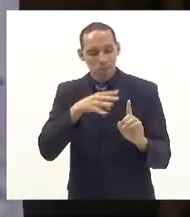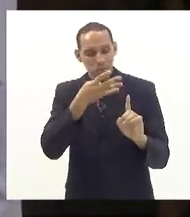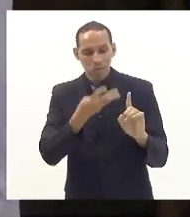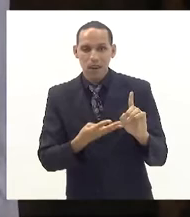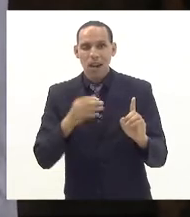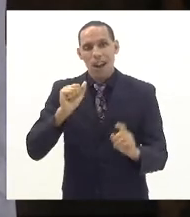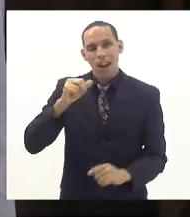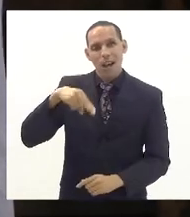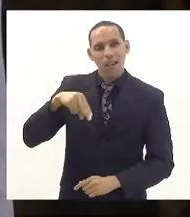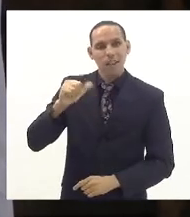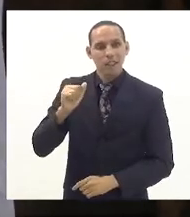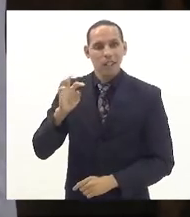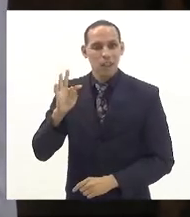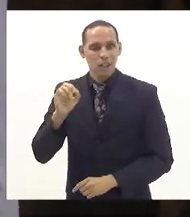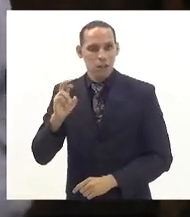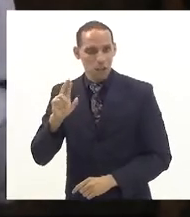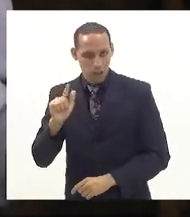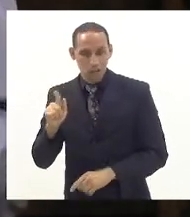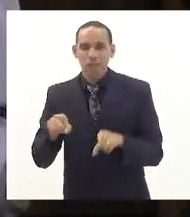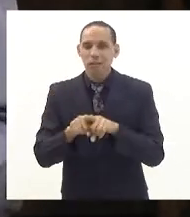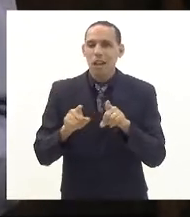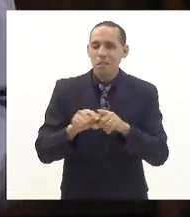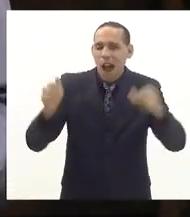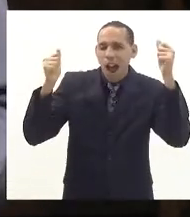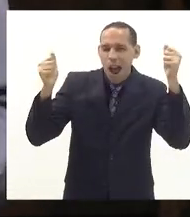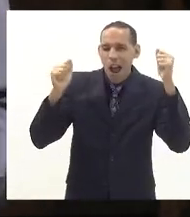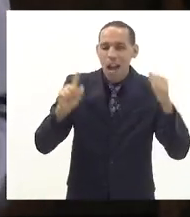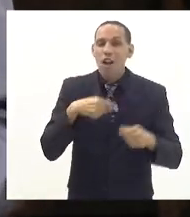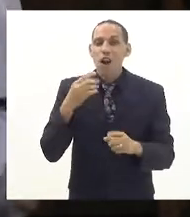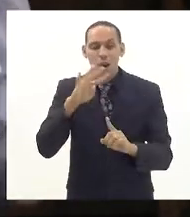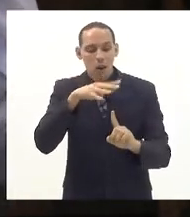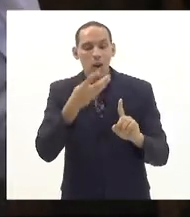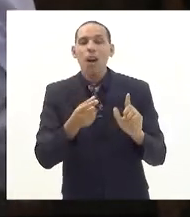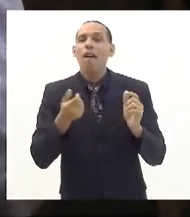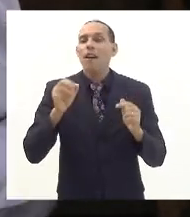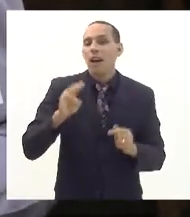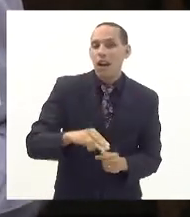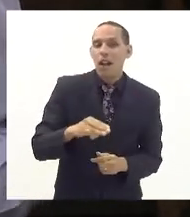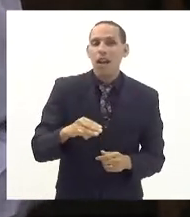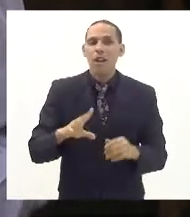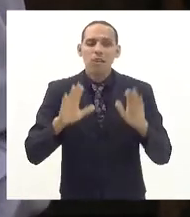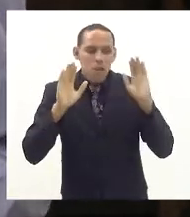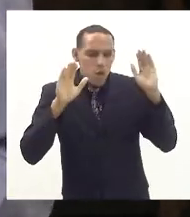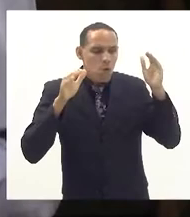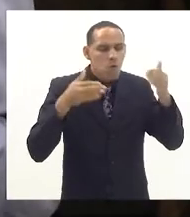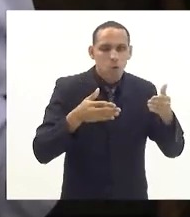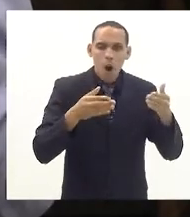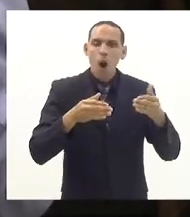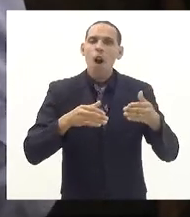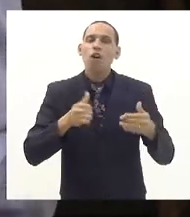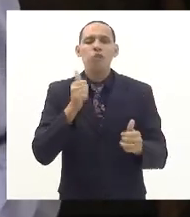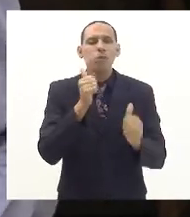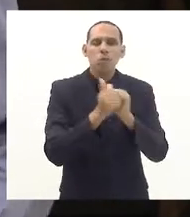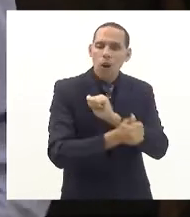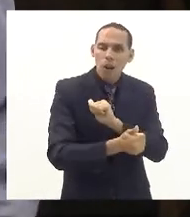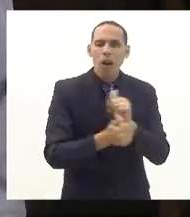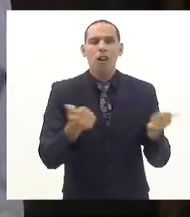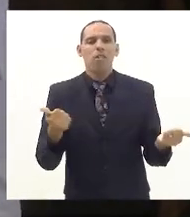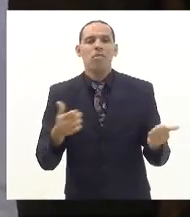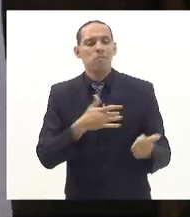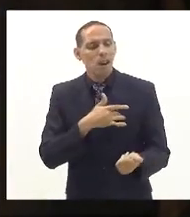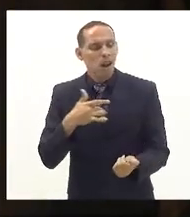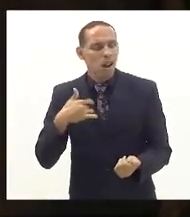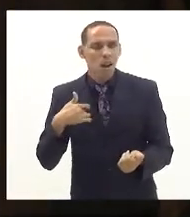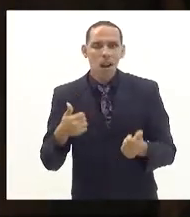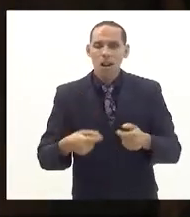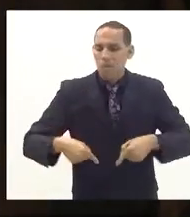uma homenagem àqueles que se dedicam a um esporte saudável, a uma competição saudável, e